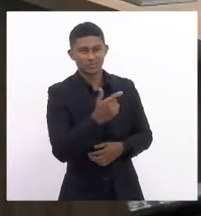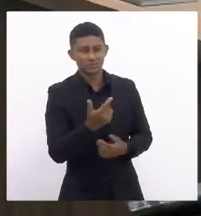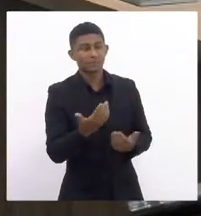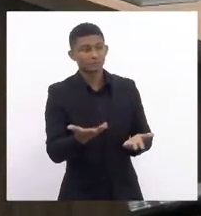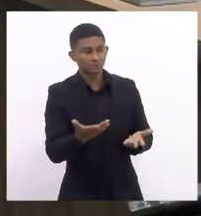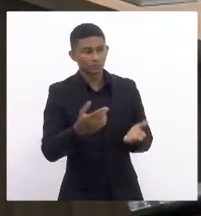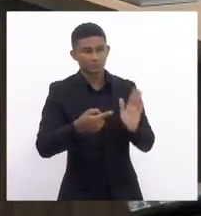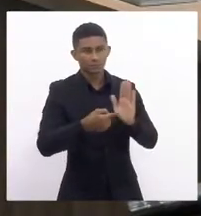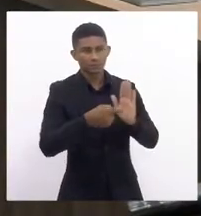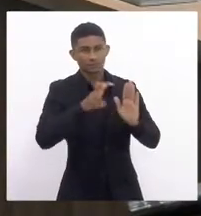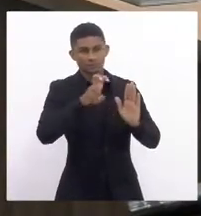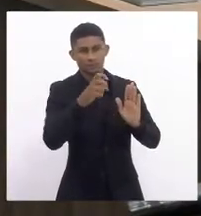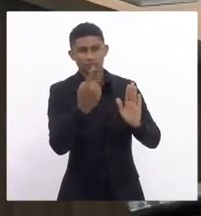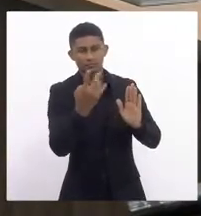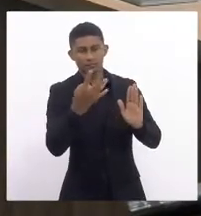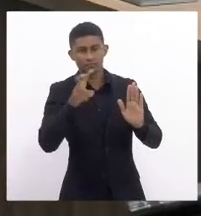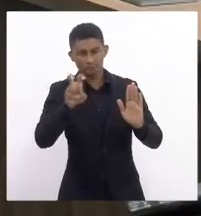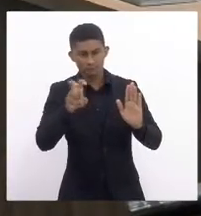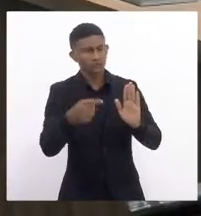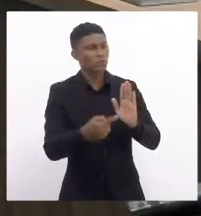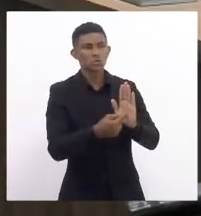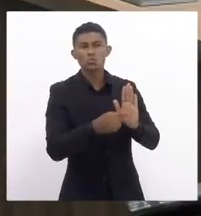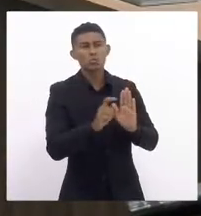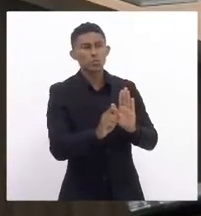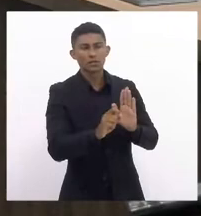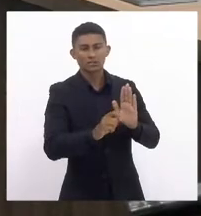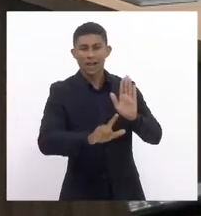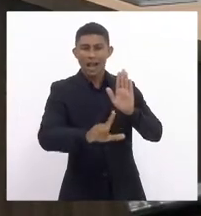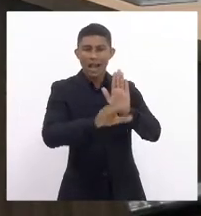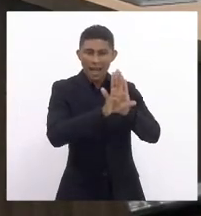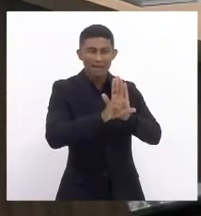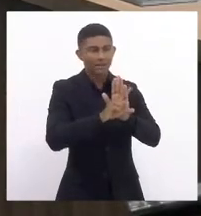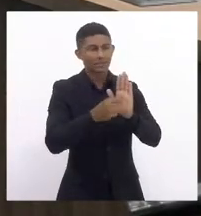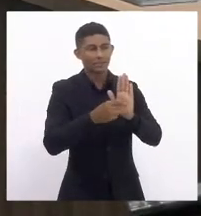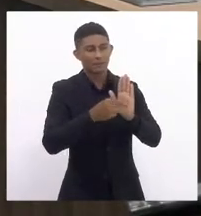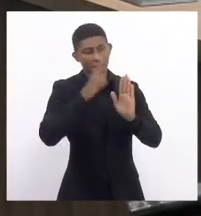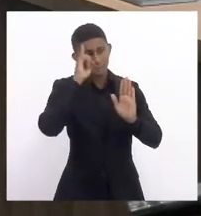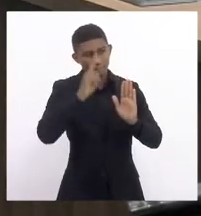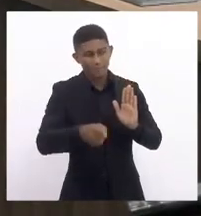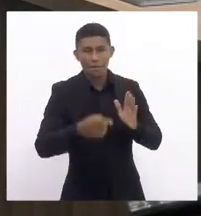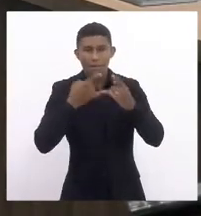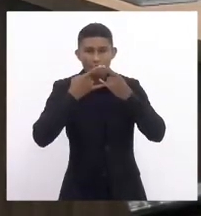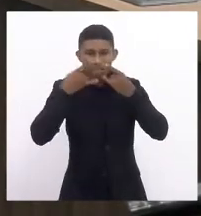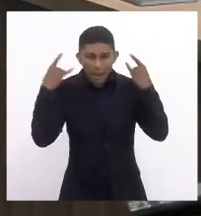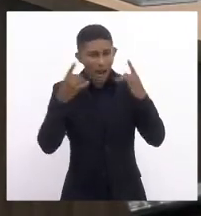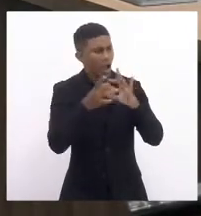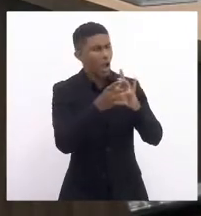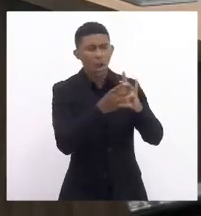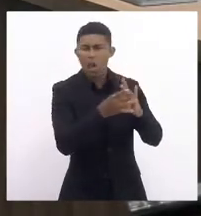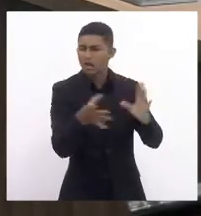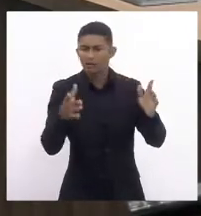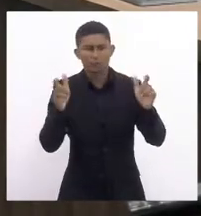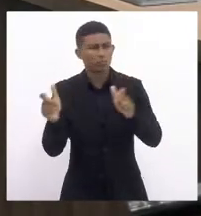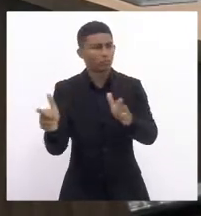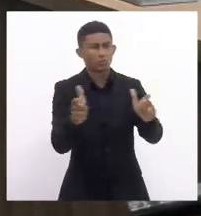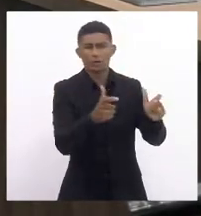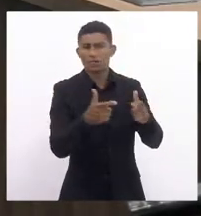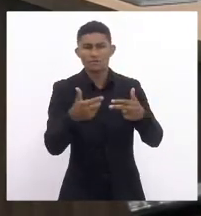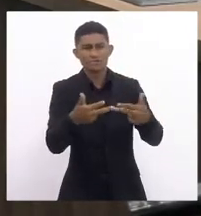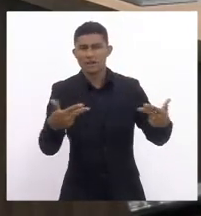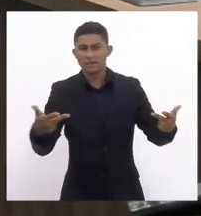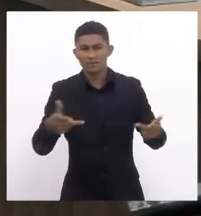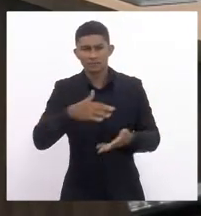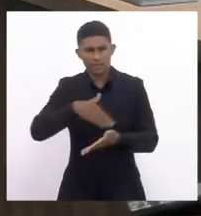projeto 5145, que vai determinar por lei a liberação de máscara em vários lugares que a própria Secretaria de Saúde do